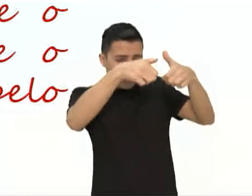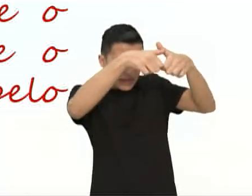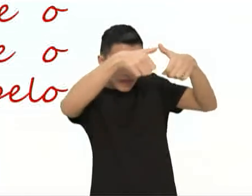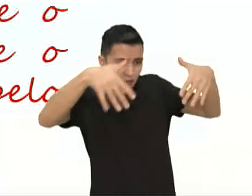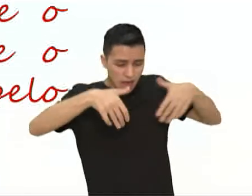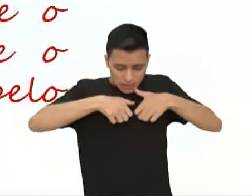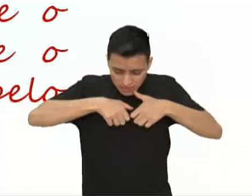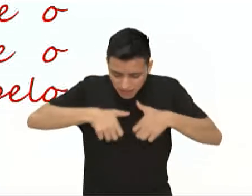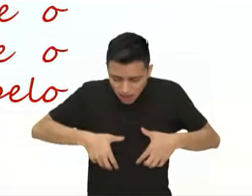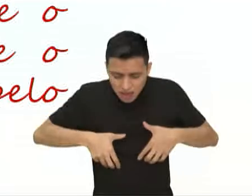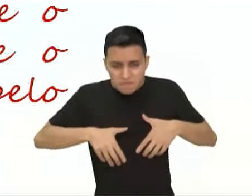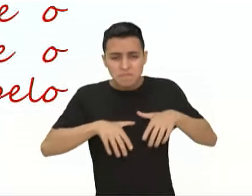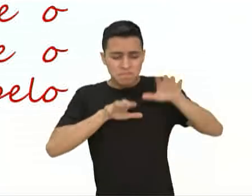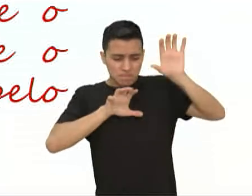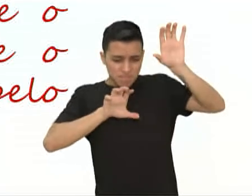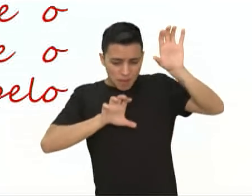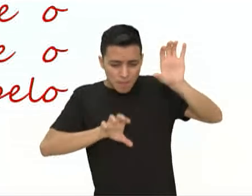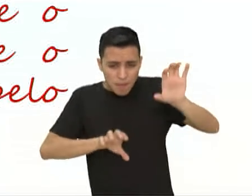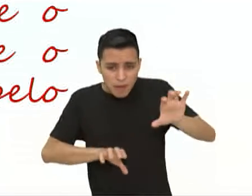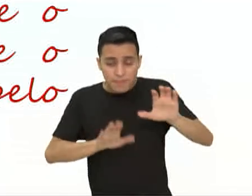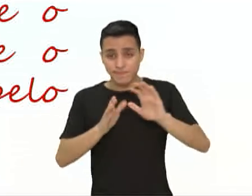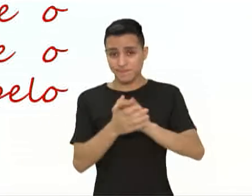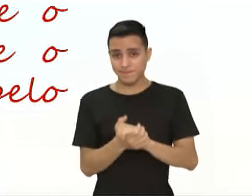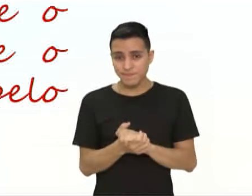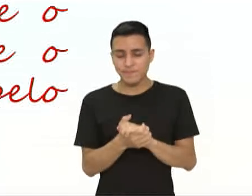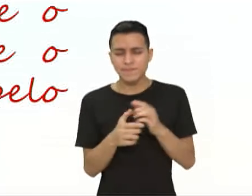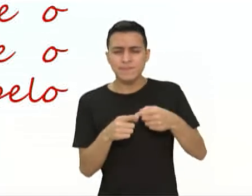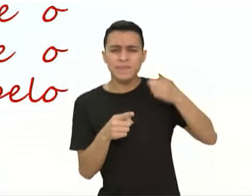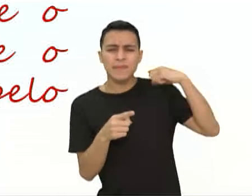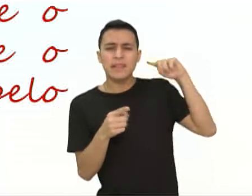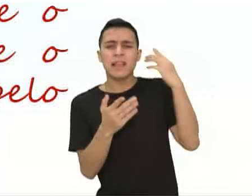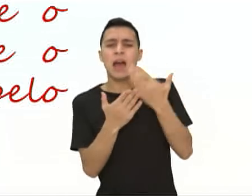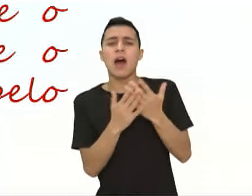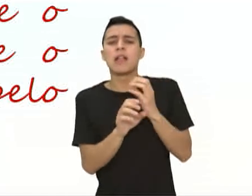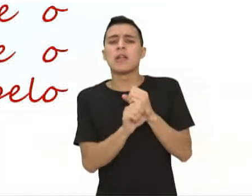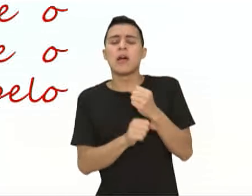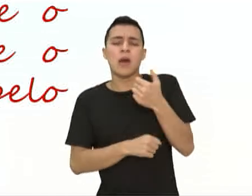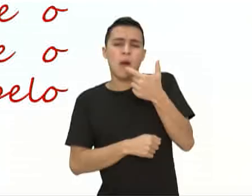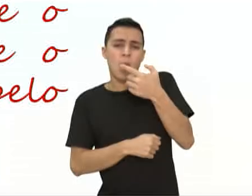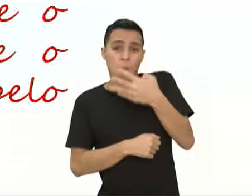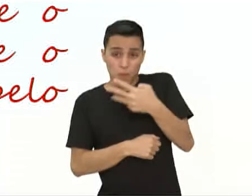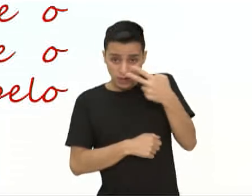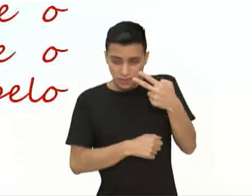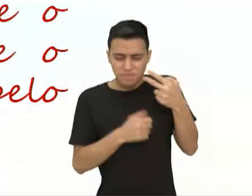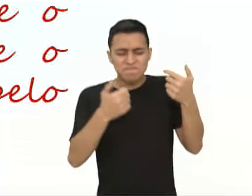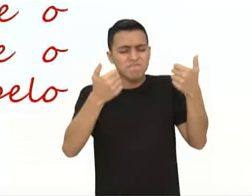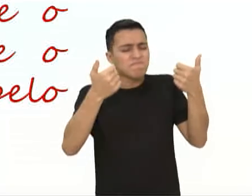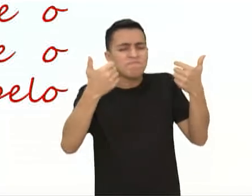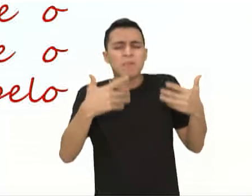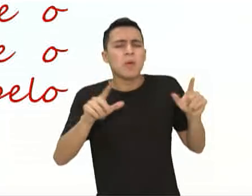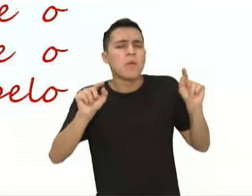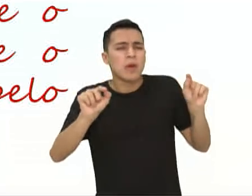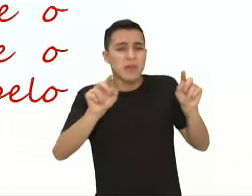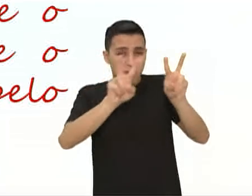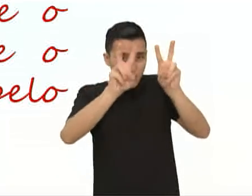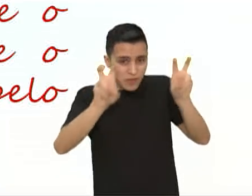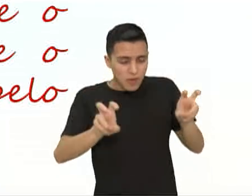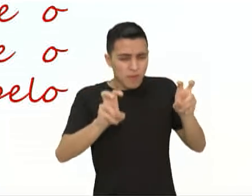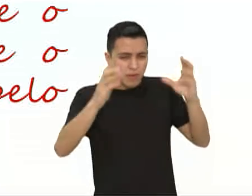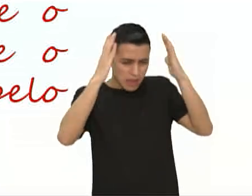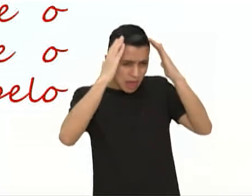desses sistemas. Então, na aula 42, nós aprendemos sobre o sistema nervoso central,